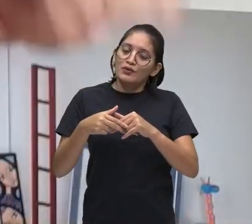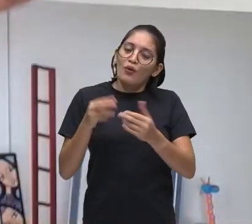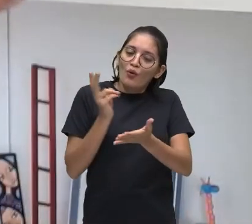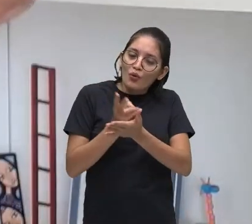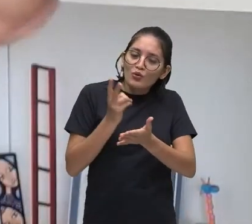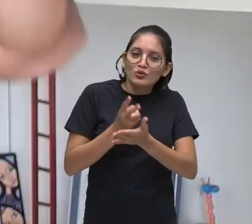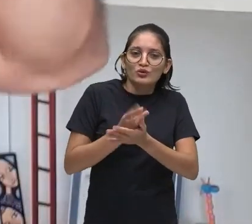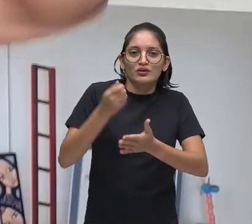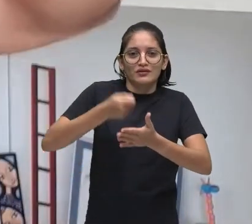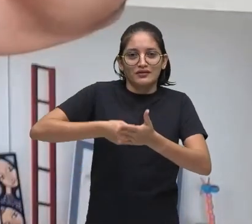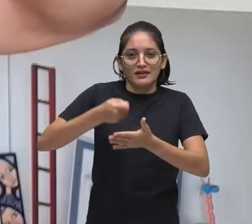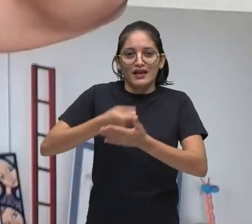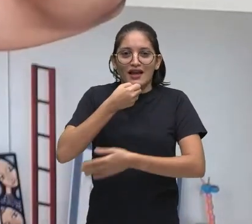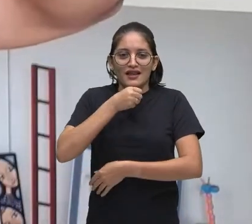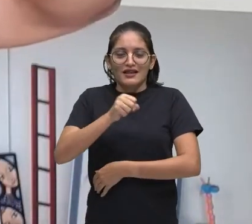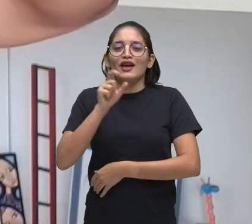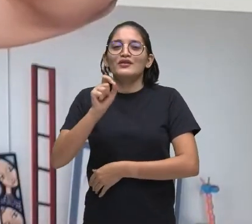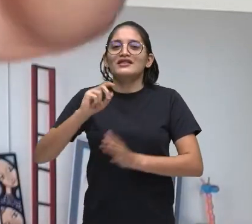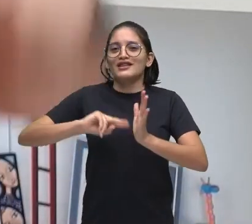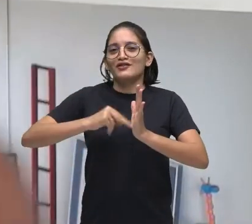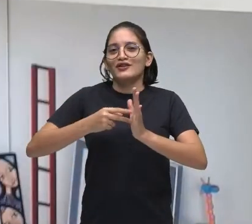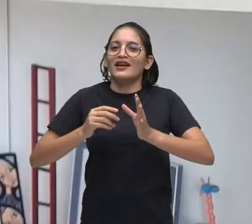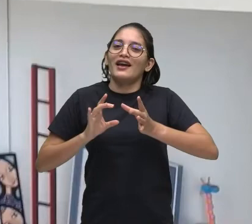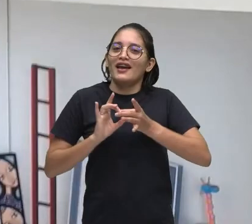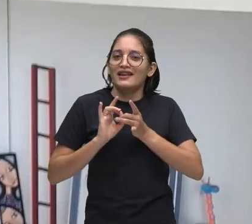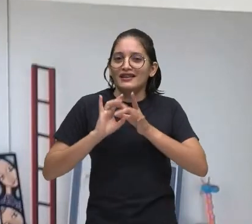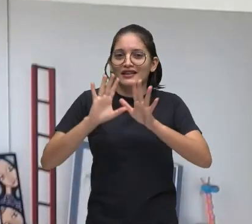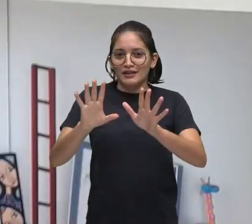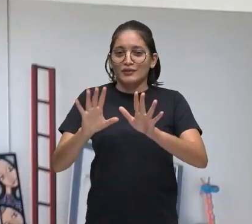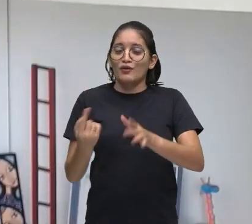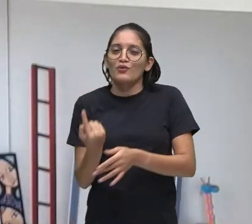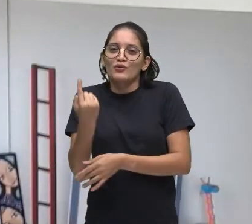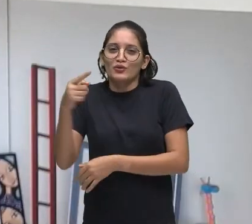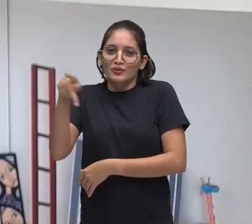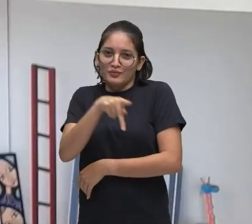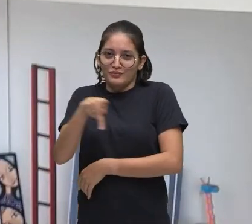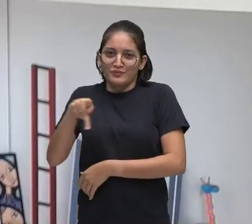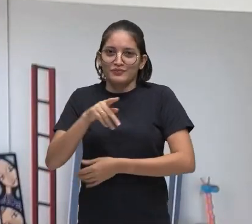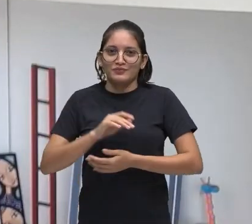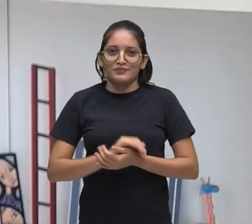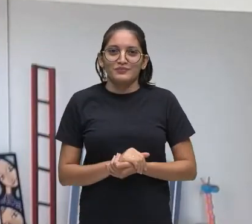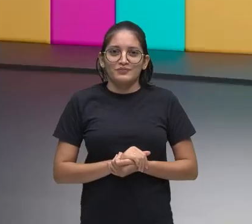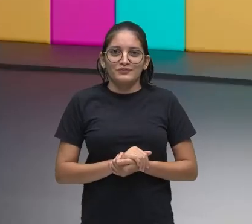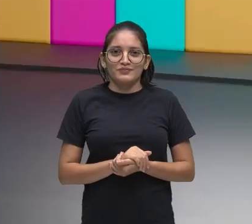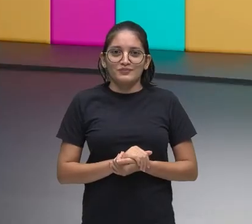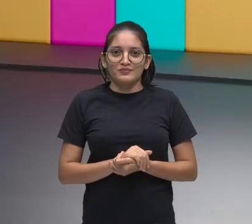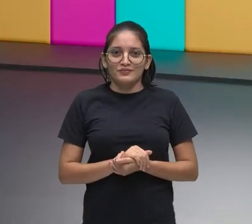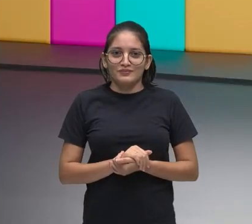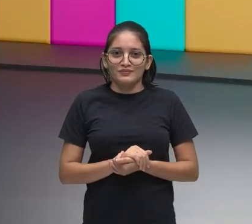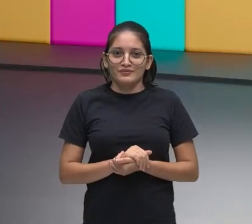insistir. Freire é libertação. Feliz dia do professor.